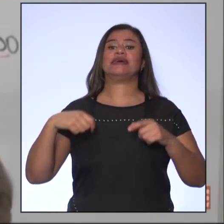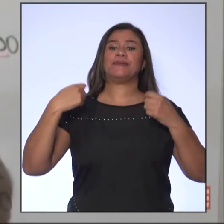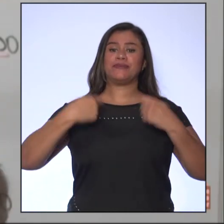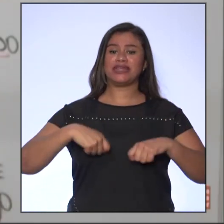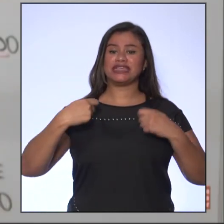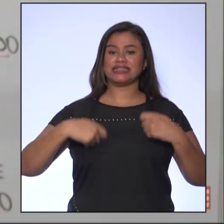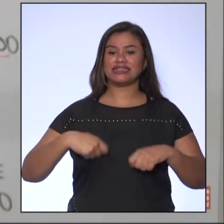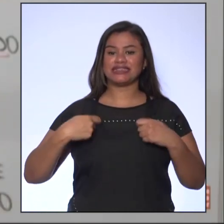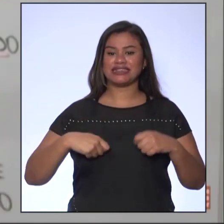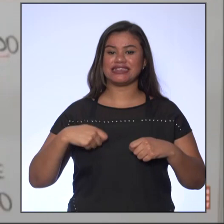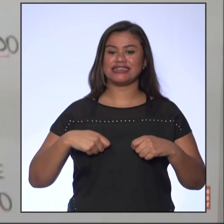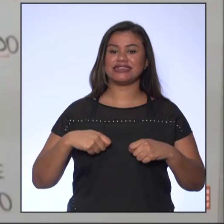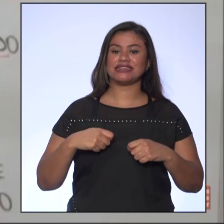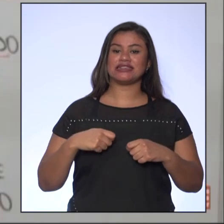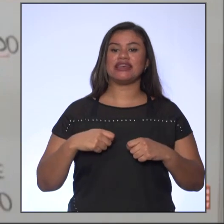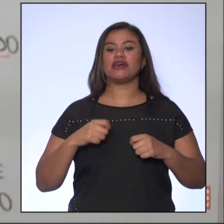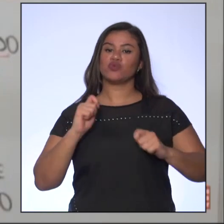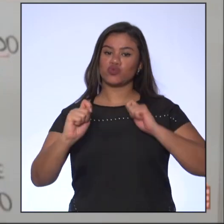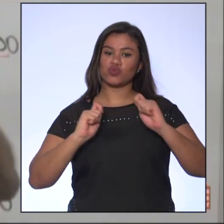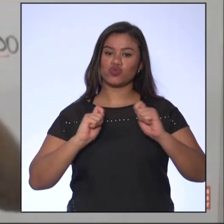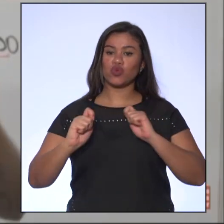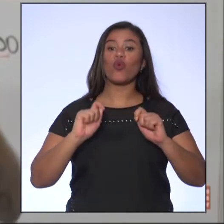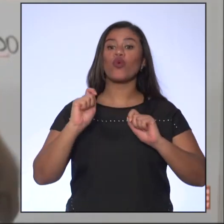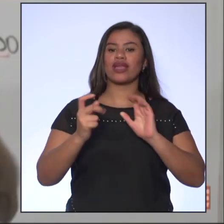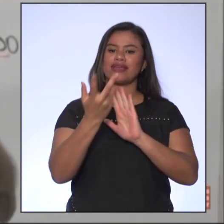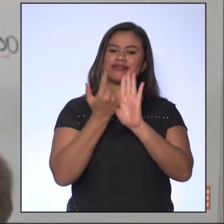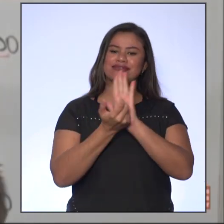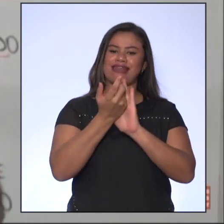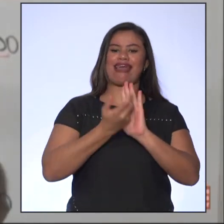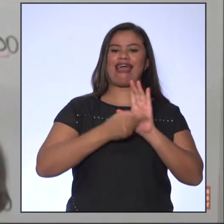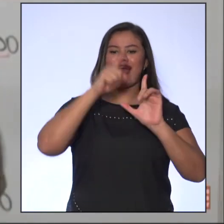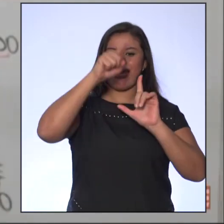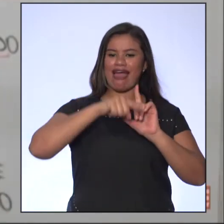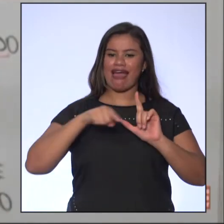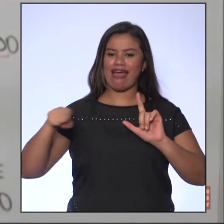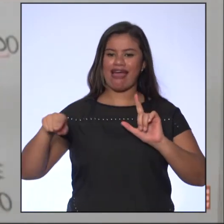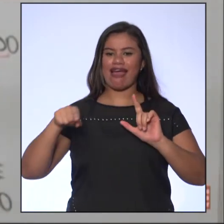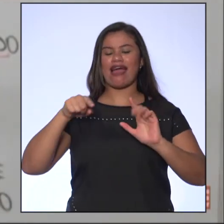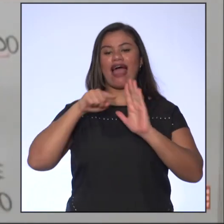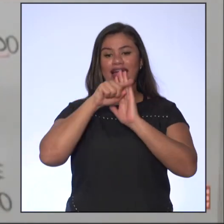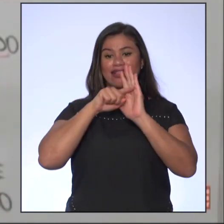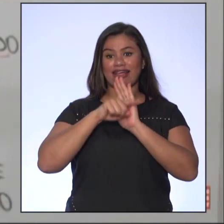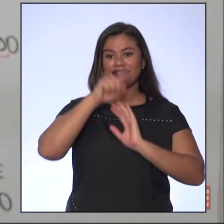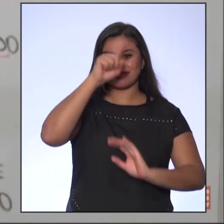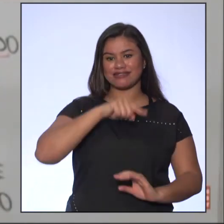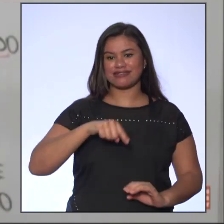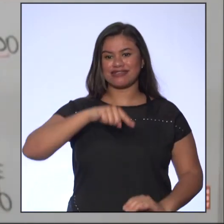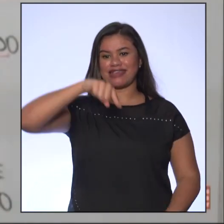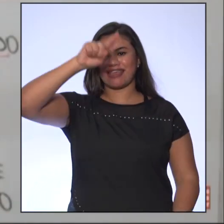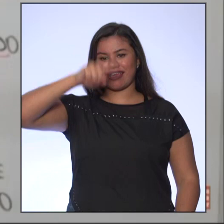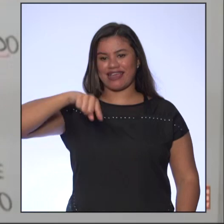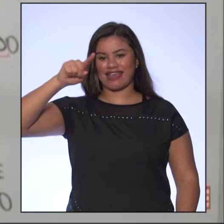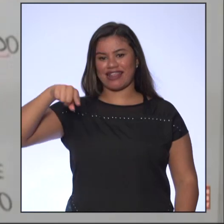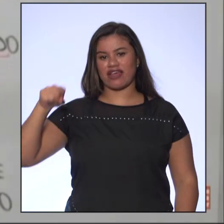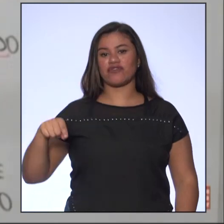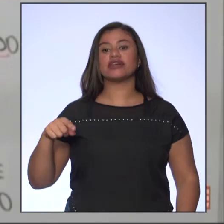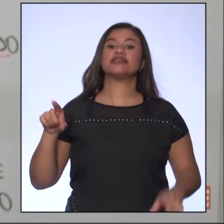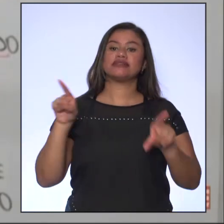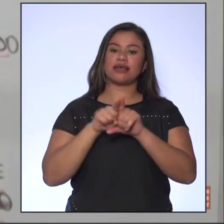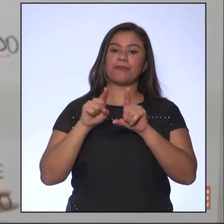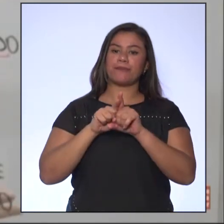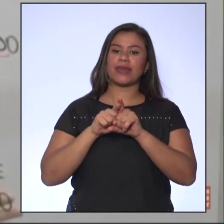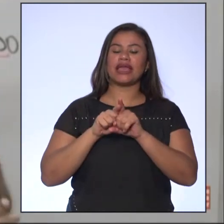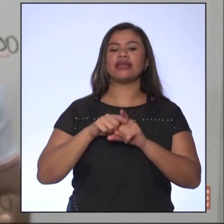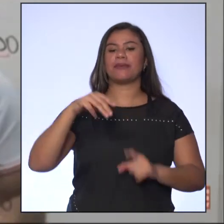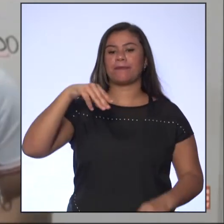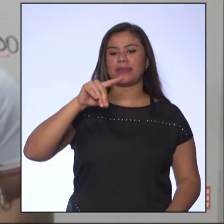chama-se análise gráficas. E além de saber análise gráfica, tem que saber as chamadas medidas de posição. Prof,